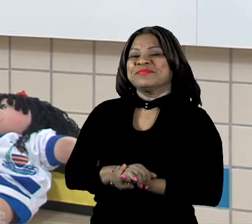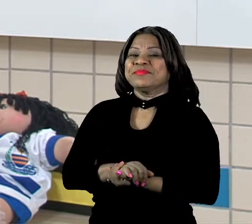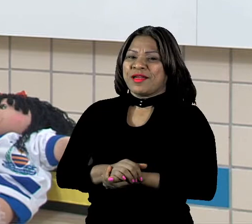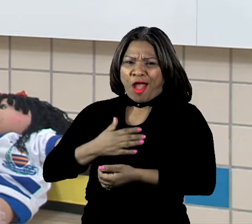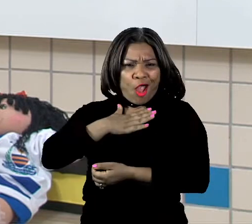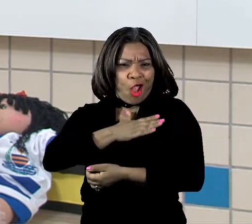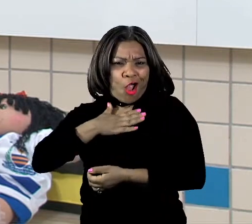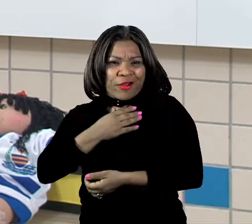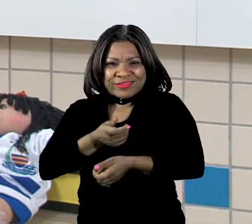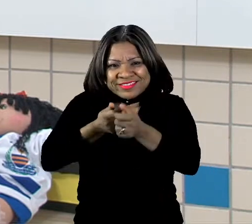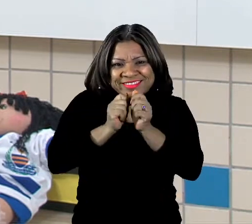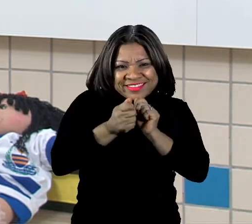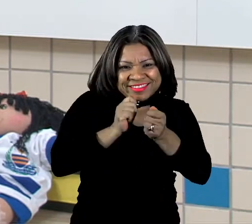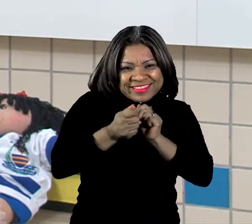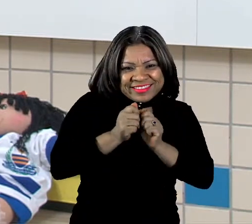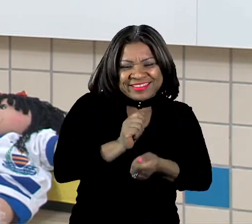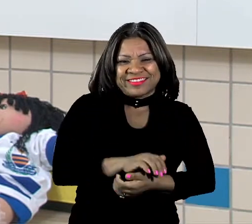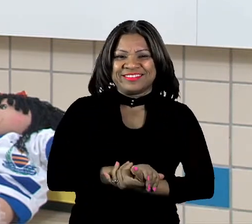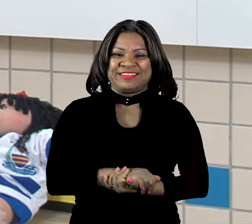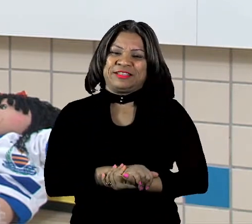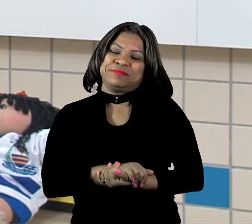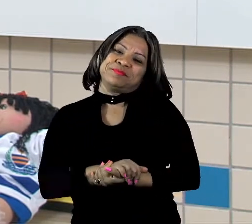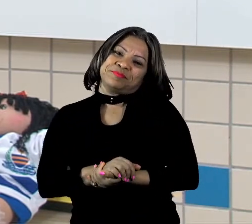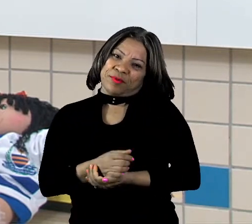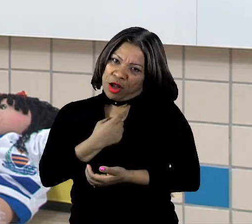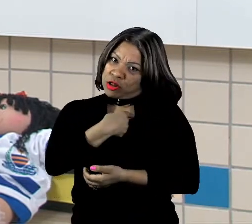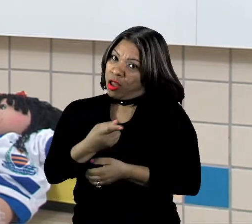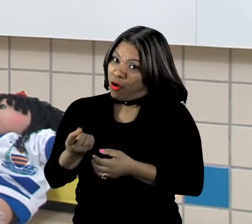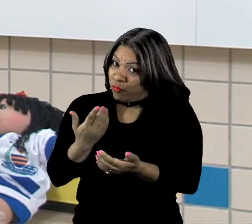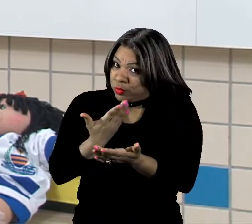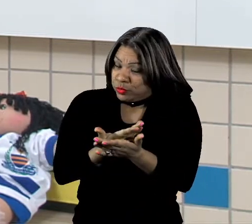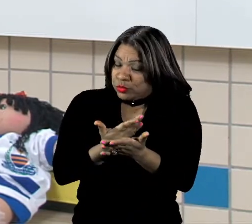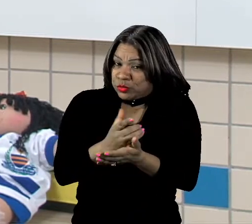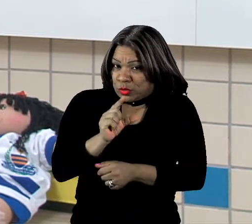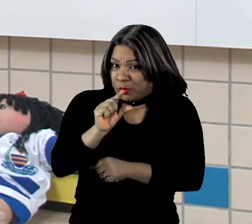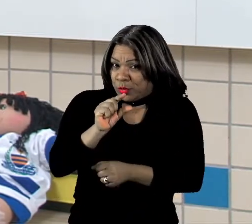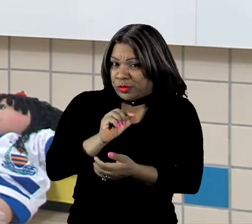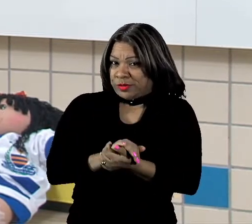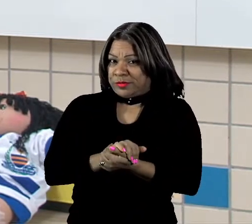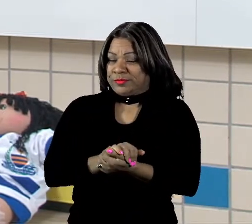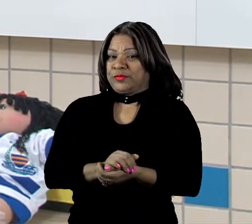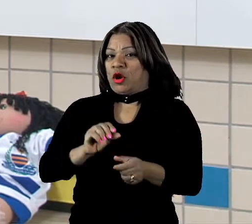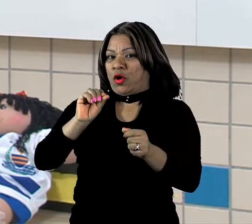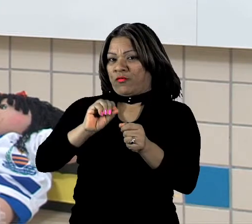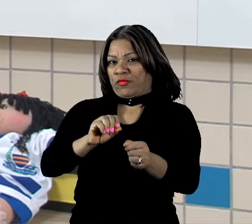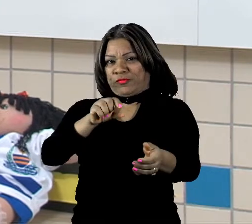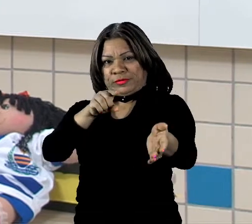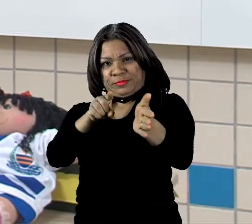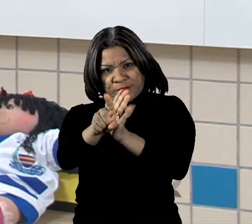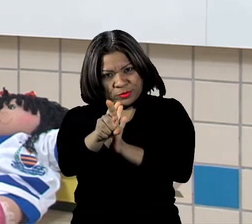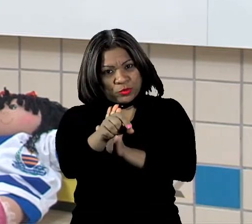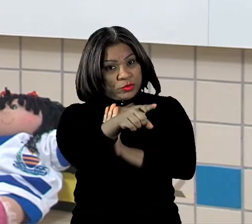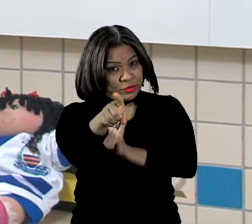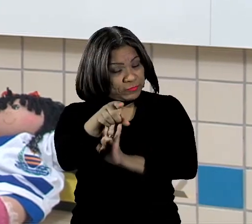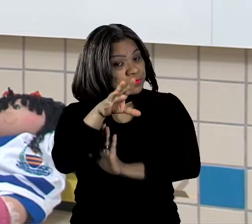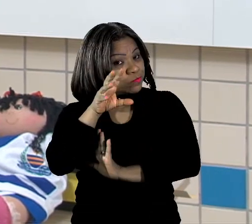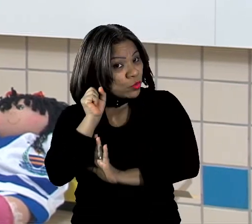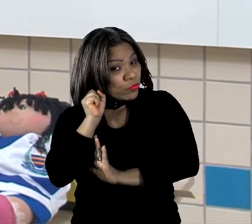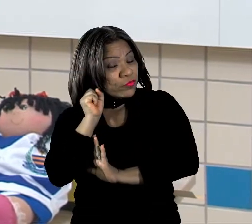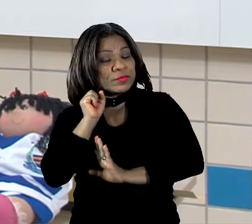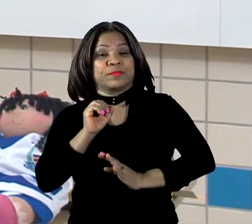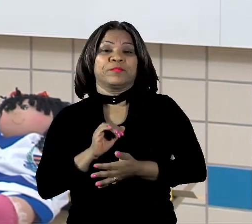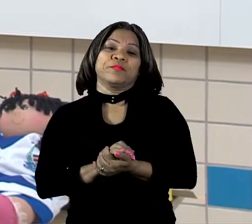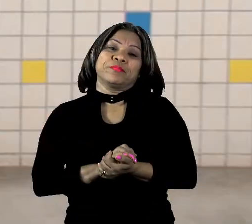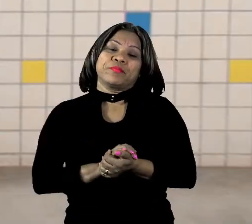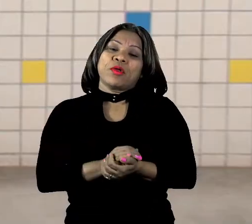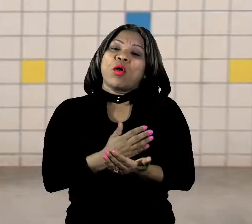entrevista? Nós vamos estudar um pouquinho sobre ela. Eu vou fazer as perguntas e vocês vão atentos ouvir. Como eu falei no início da